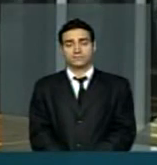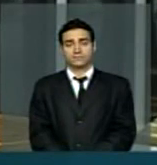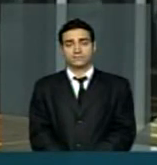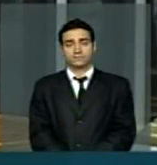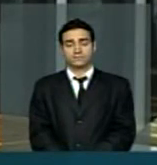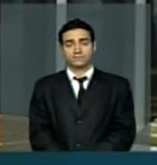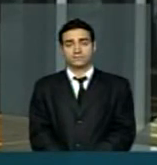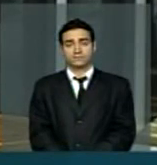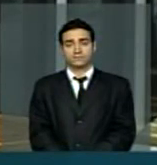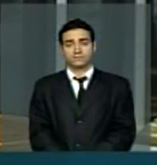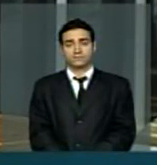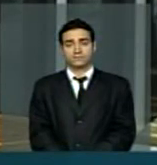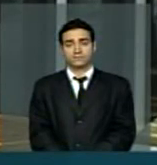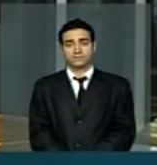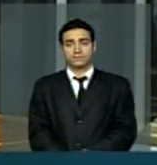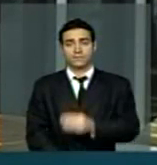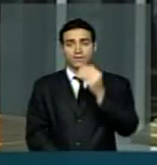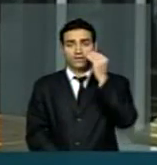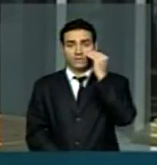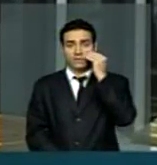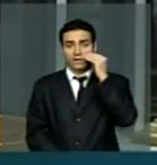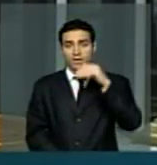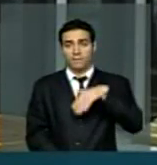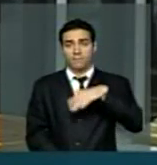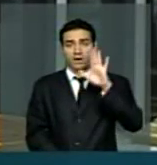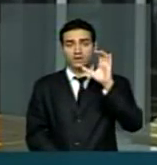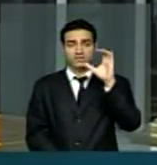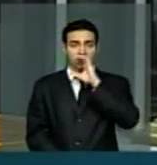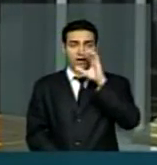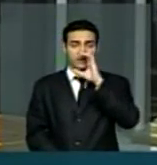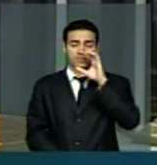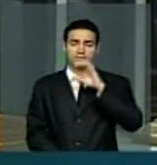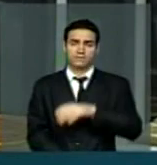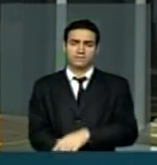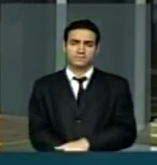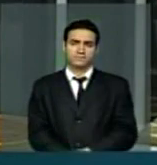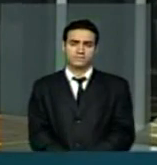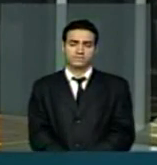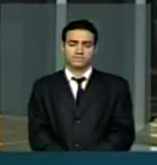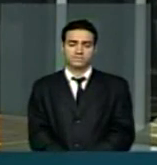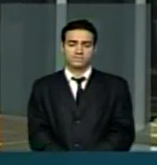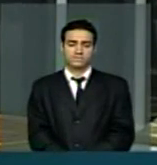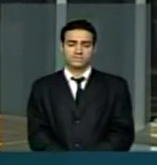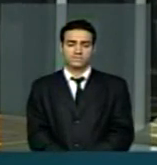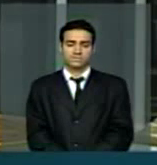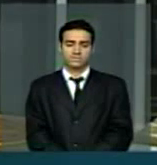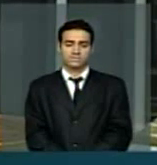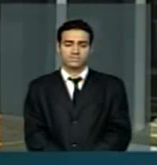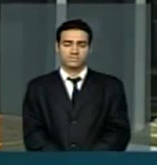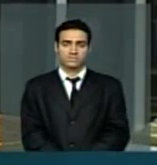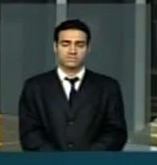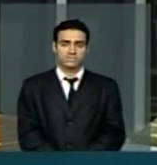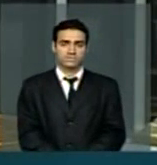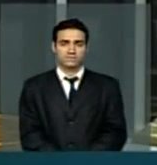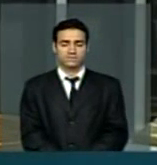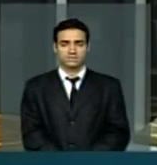a uma maior rapidez no sentido de legalizar